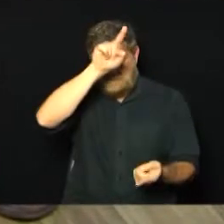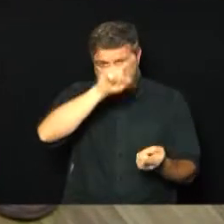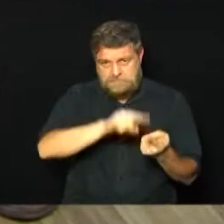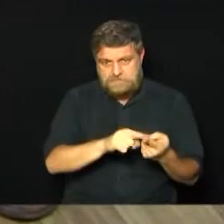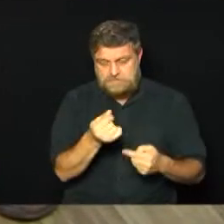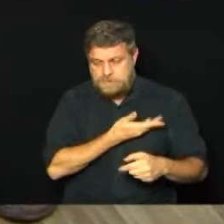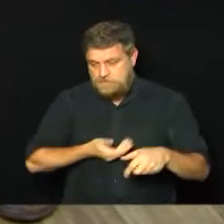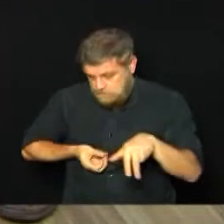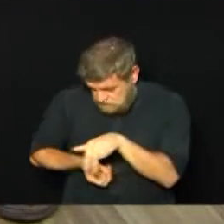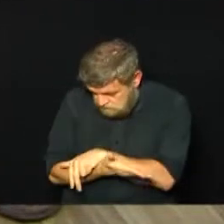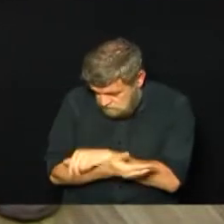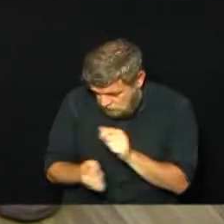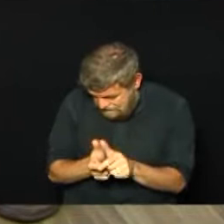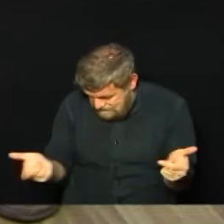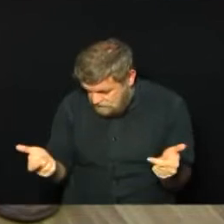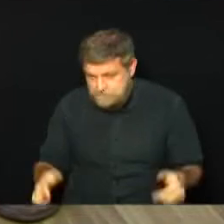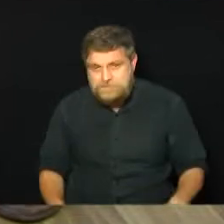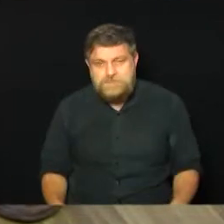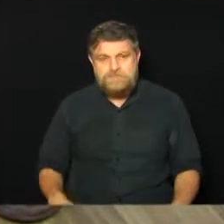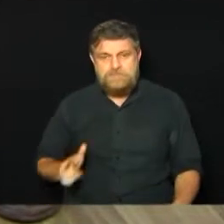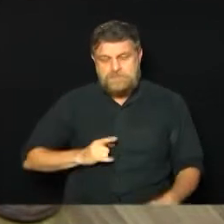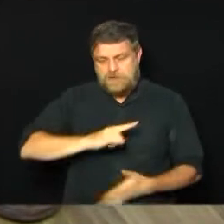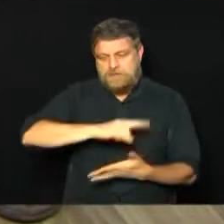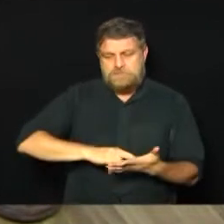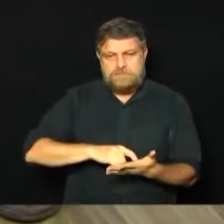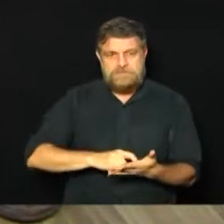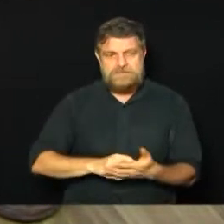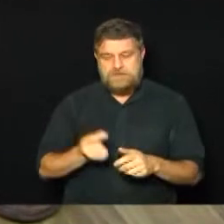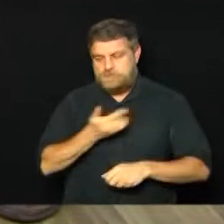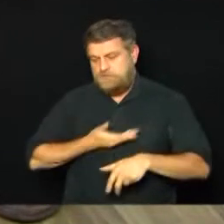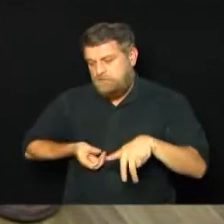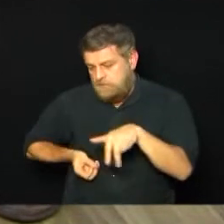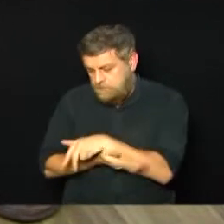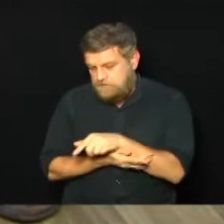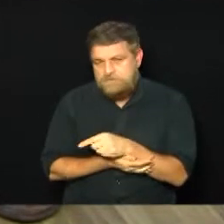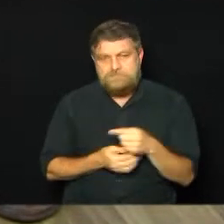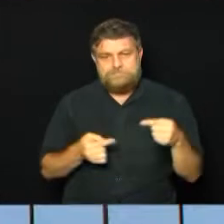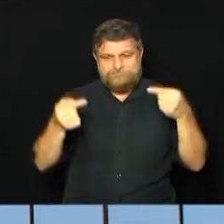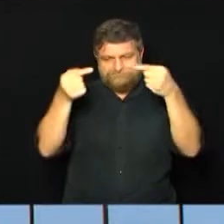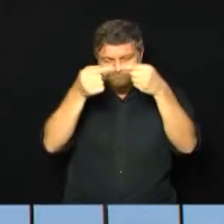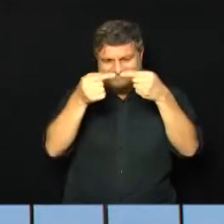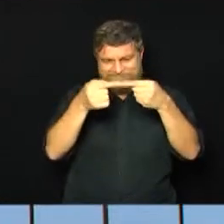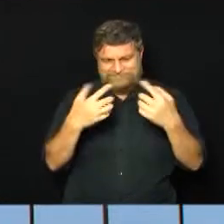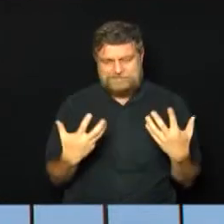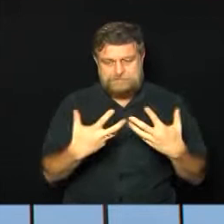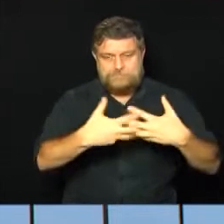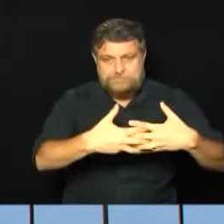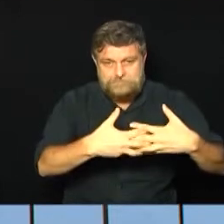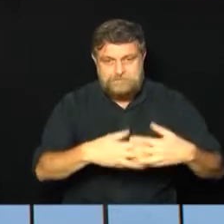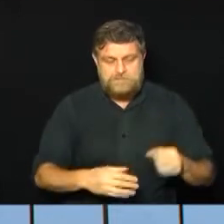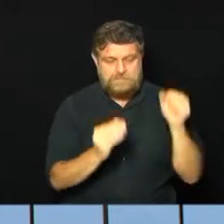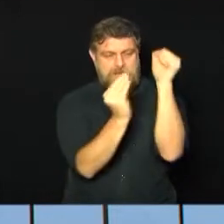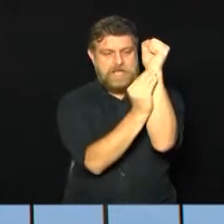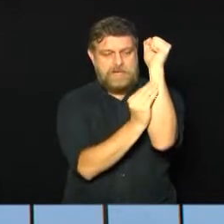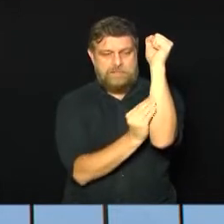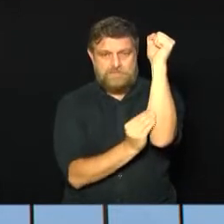corrupção? A burocracia, ela anda de mãos dadas com a corrupção. A burocracia é você criar dificuldade para